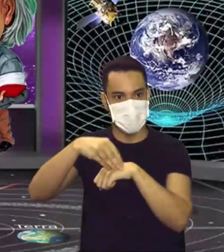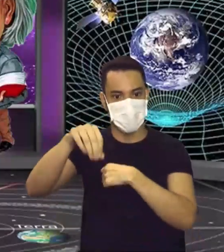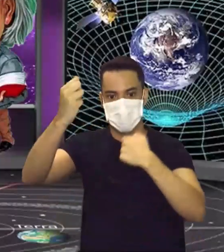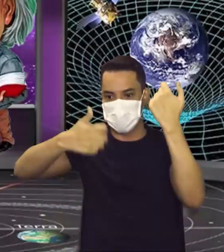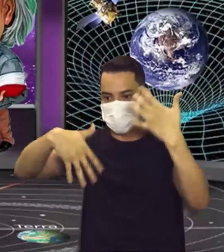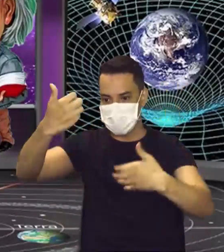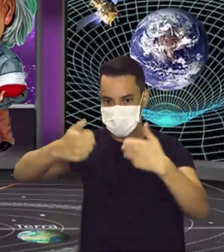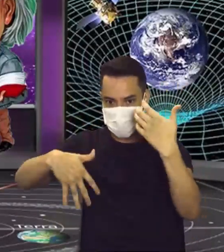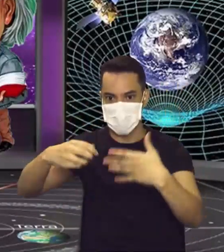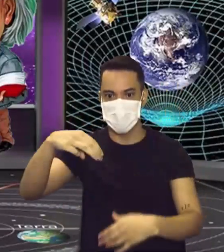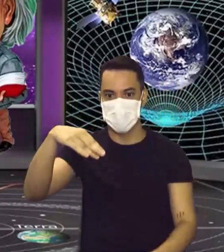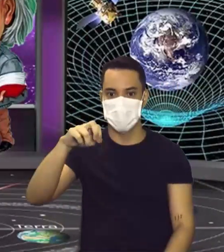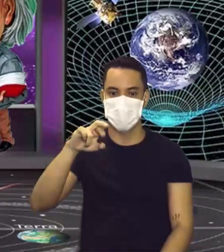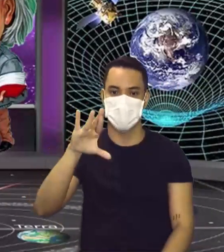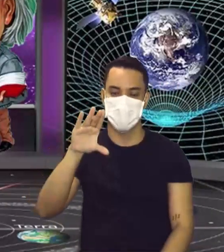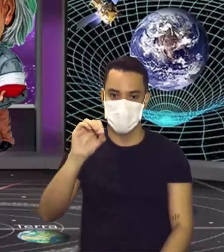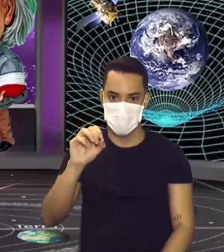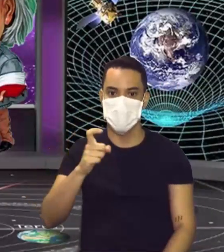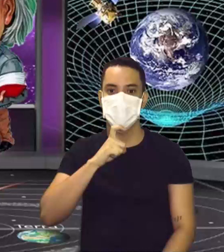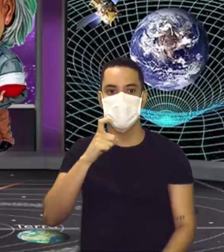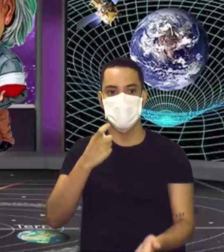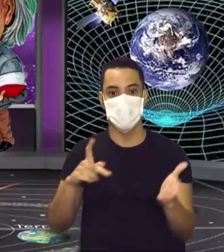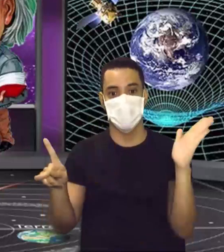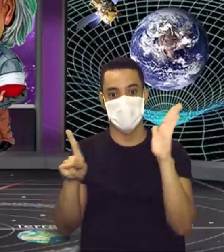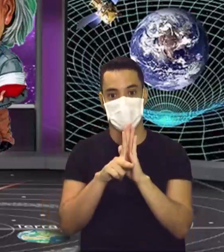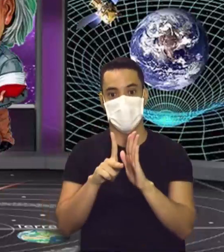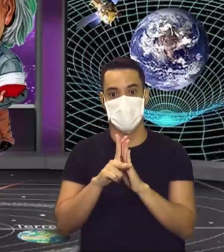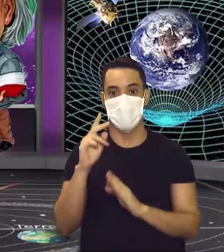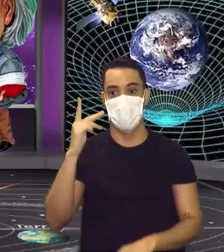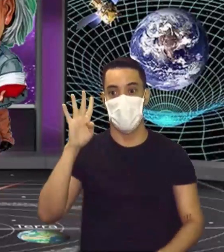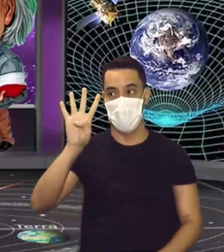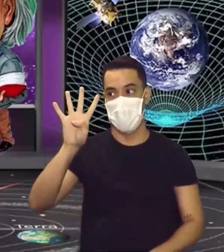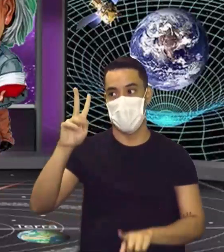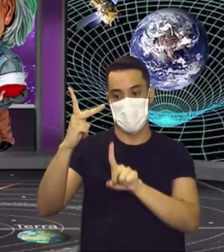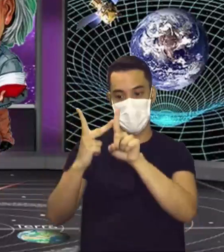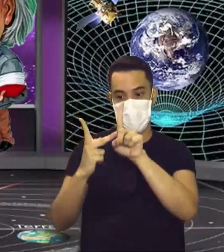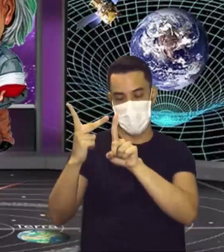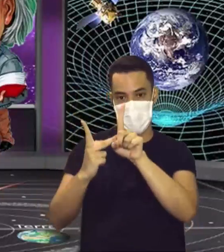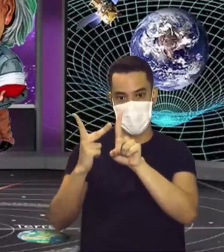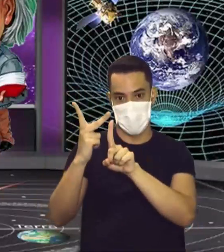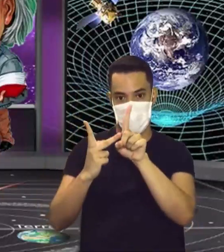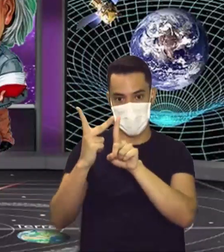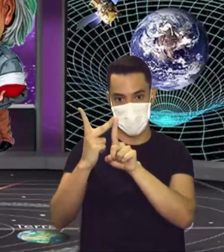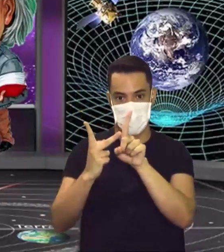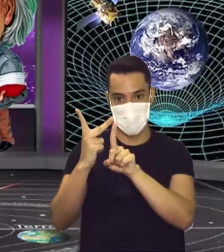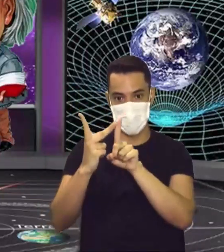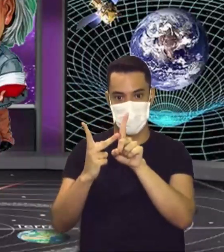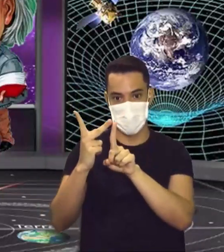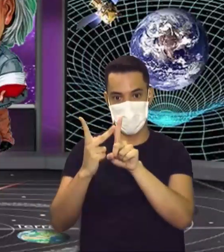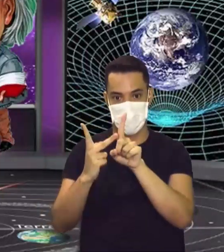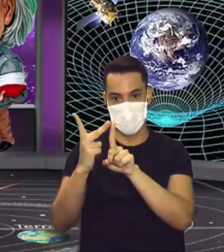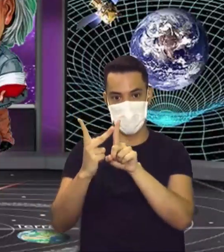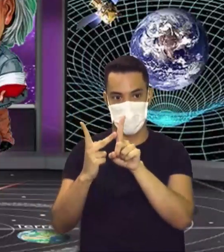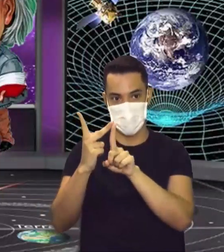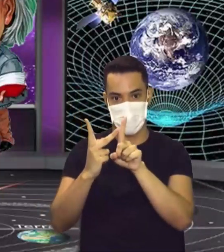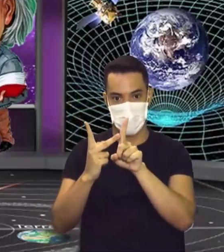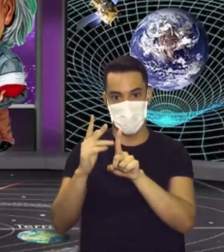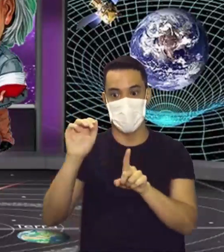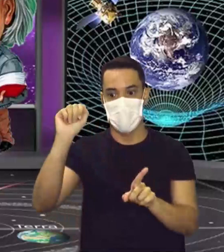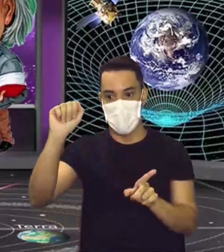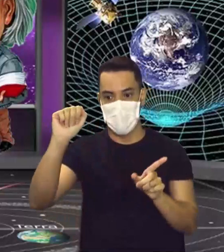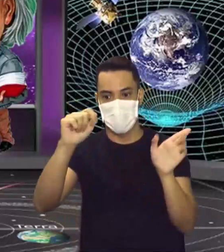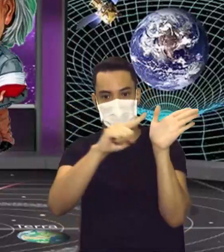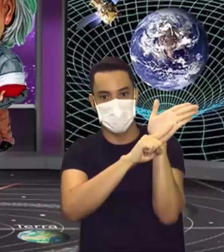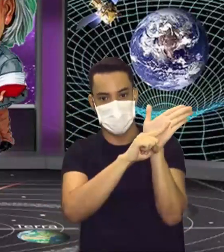o mercúrio resfriado a 4 Kelvin, que é a letra A com o negativo na frente, tá bom? Seria a letra A com o negativo